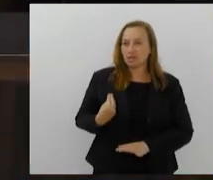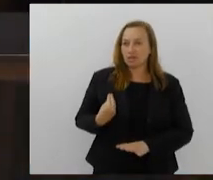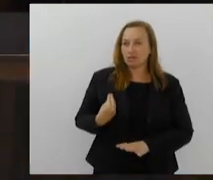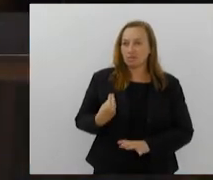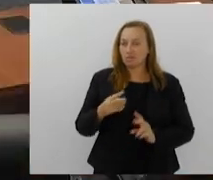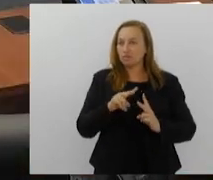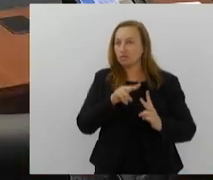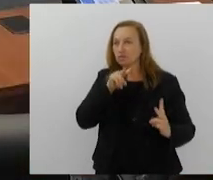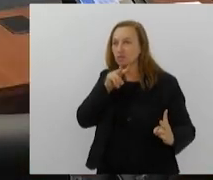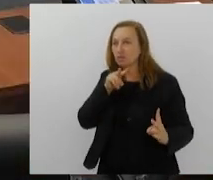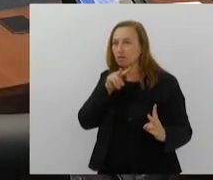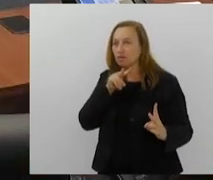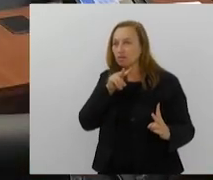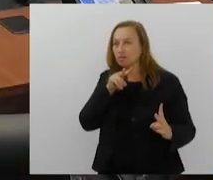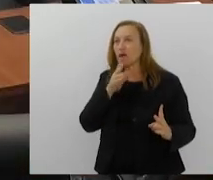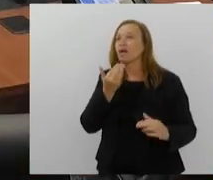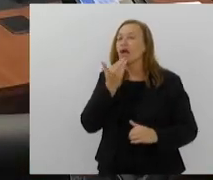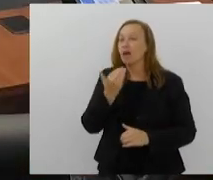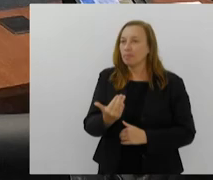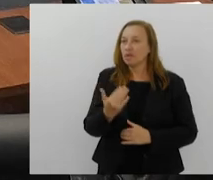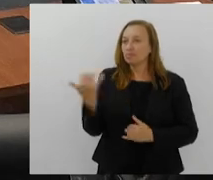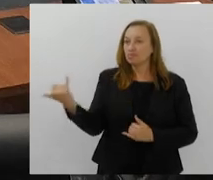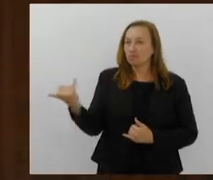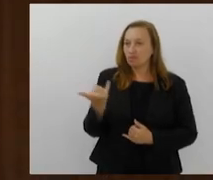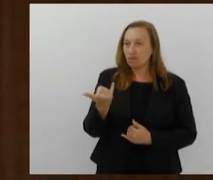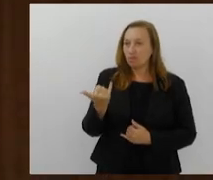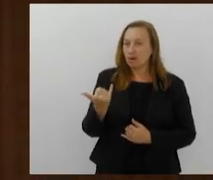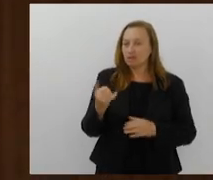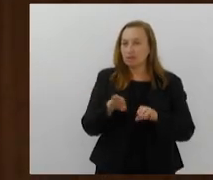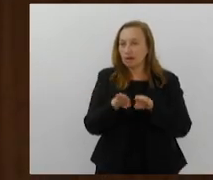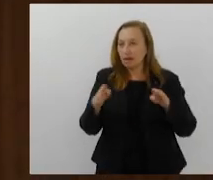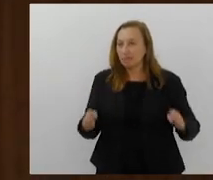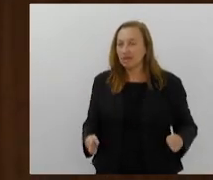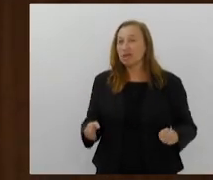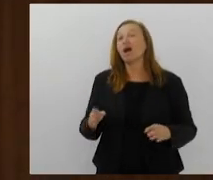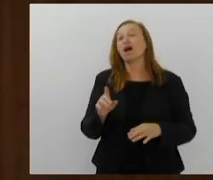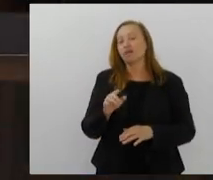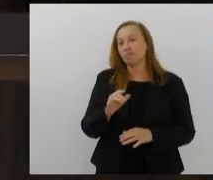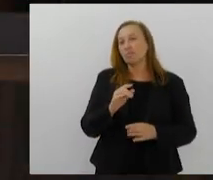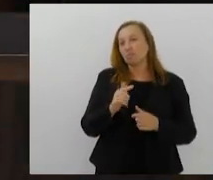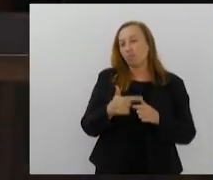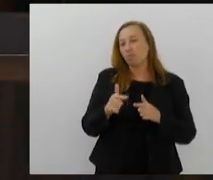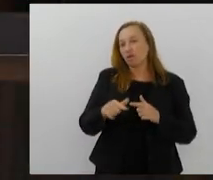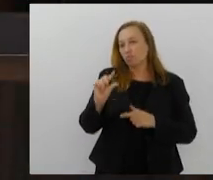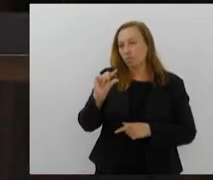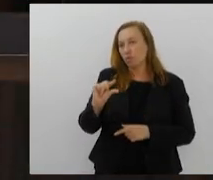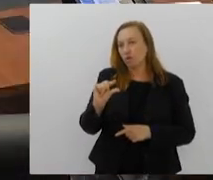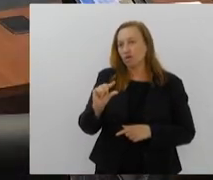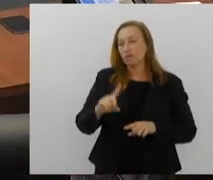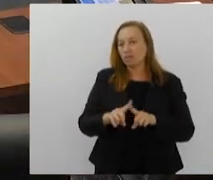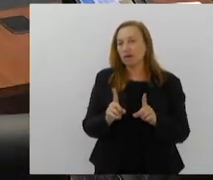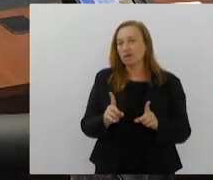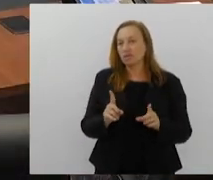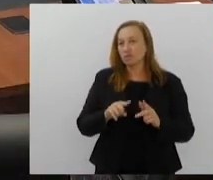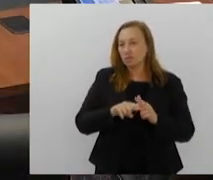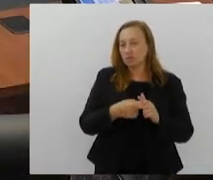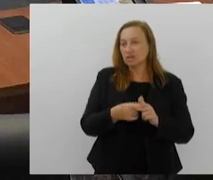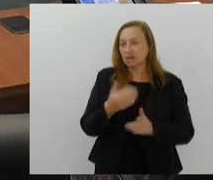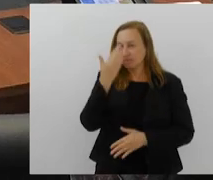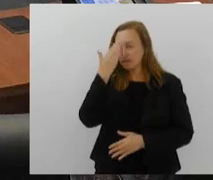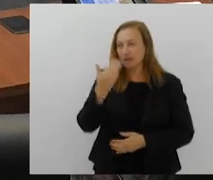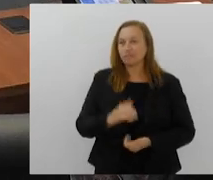Tá. Ela pediu que eu informasse a mesa. Está dando aqui uma falhazinha aqui, mas a gente está referendando. Está referendando, obrigado.